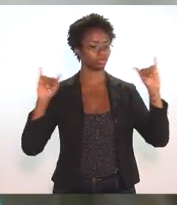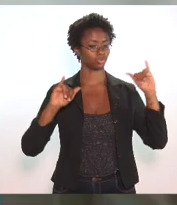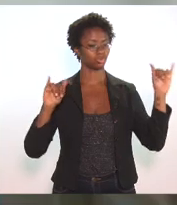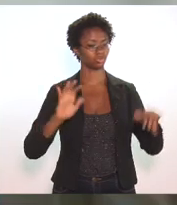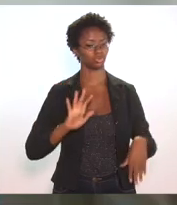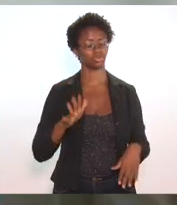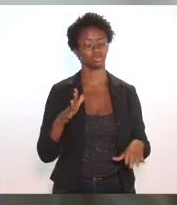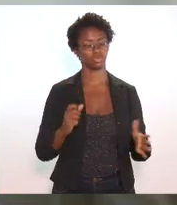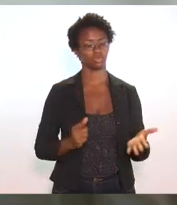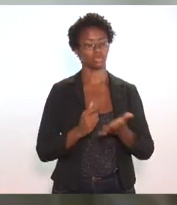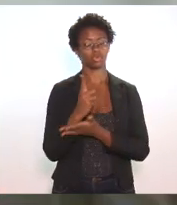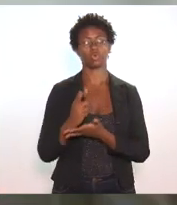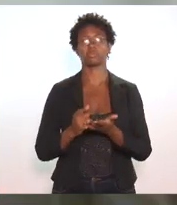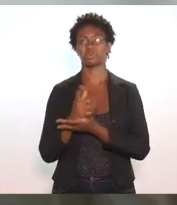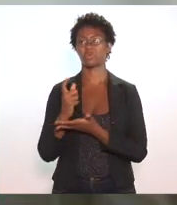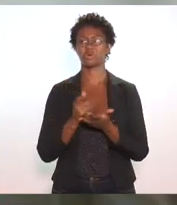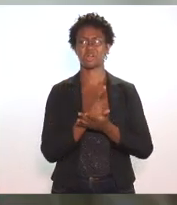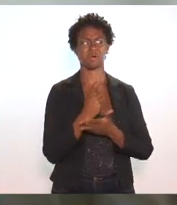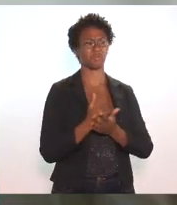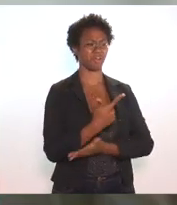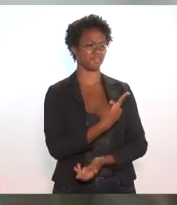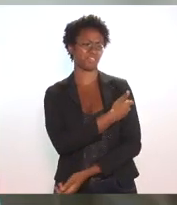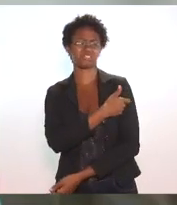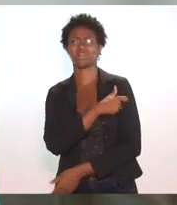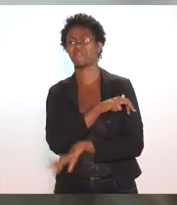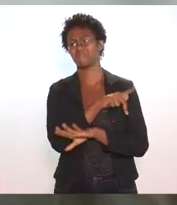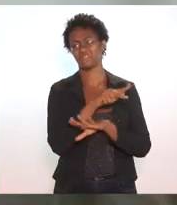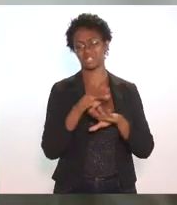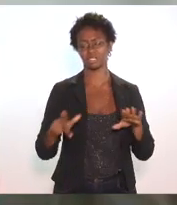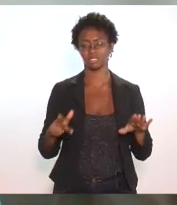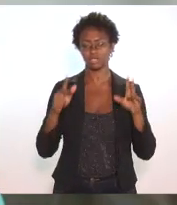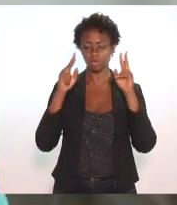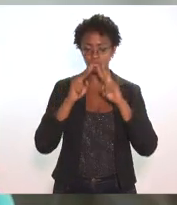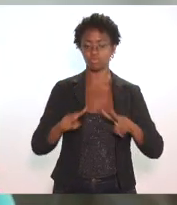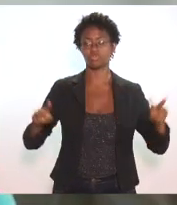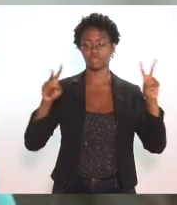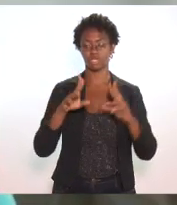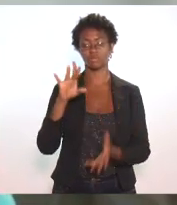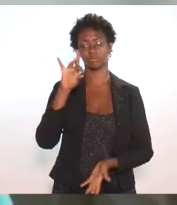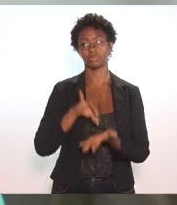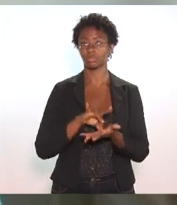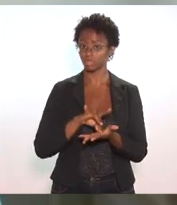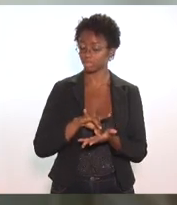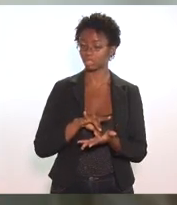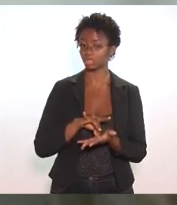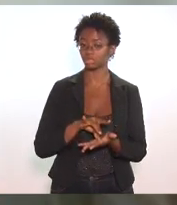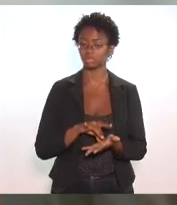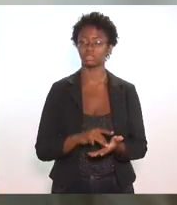de milhares e milhares de vacinas, sob o ponto de vista concreto,